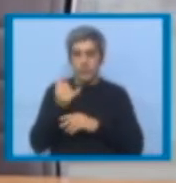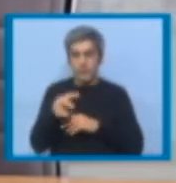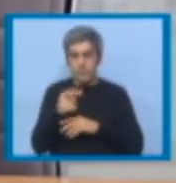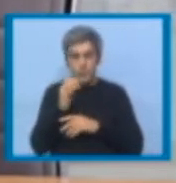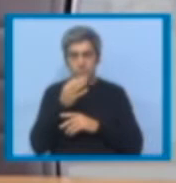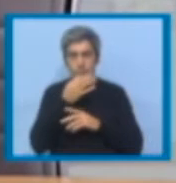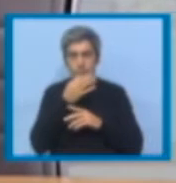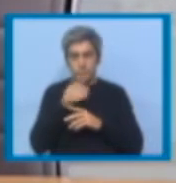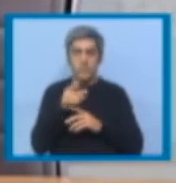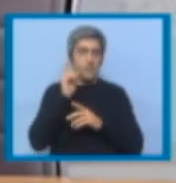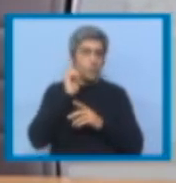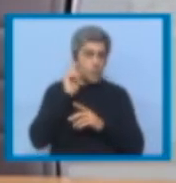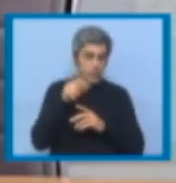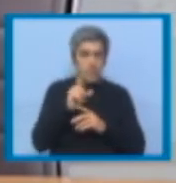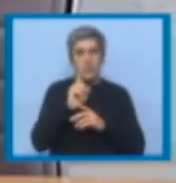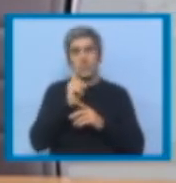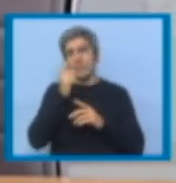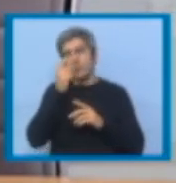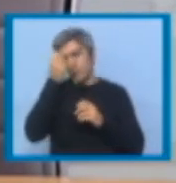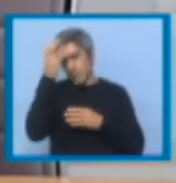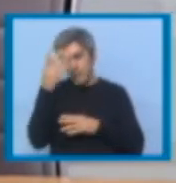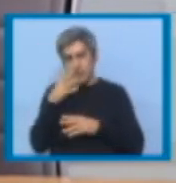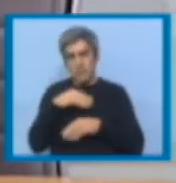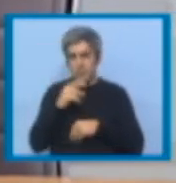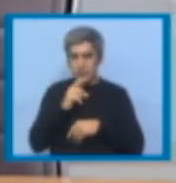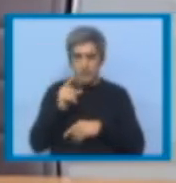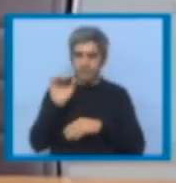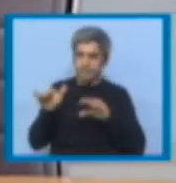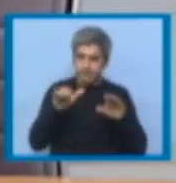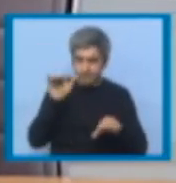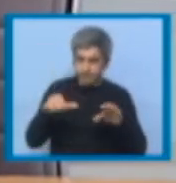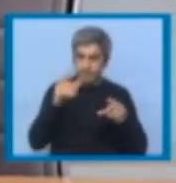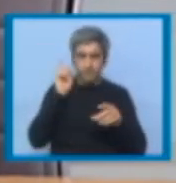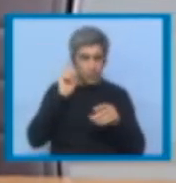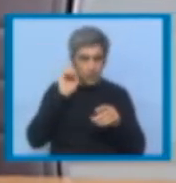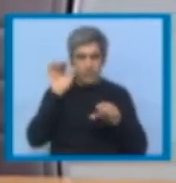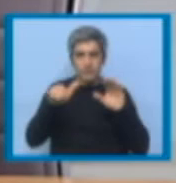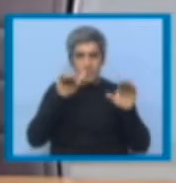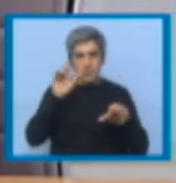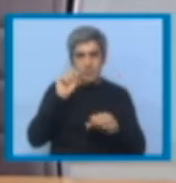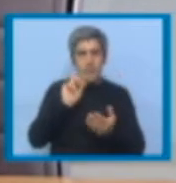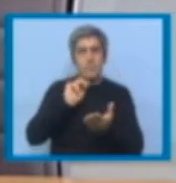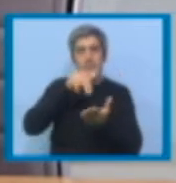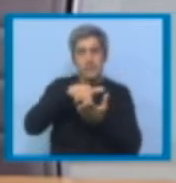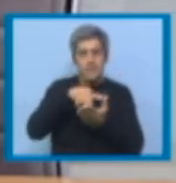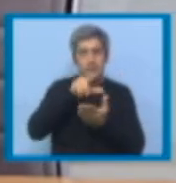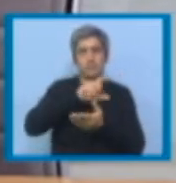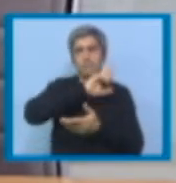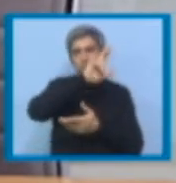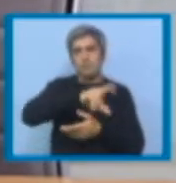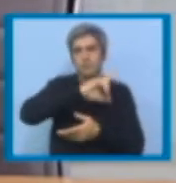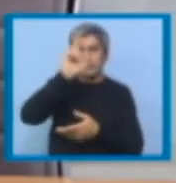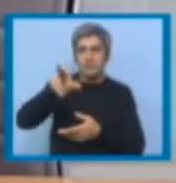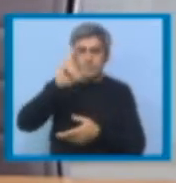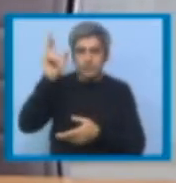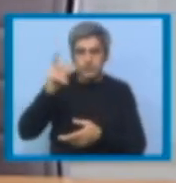muito importante nesse lado de não deixar cair no esquecimento. Também acho que foi muito importante a presença dele nos locais